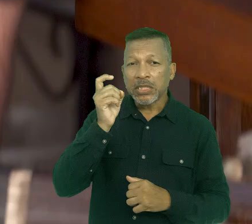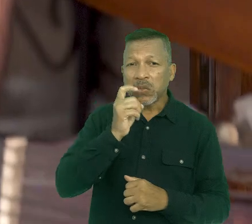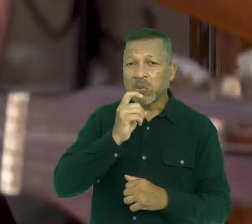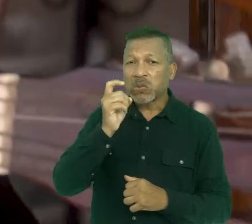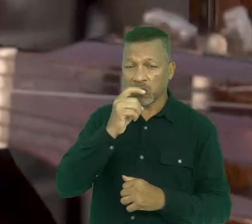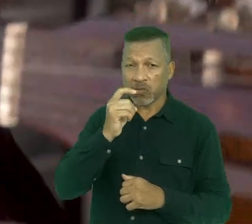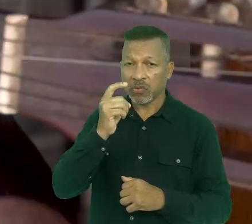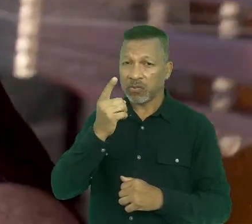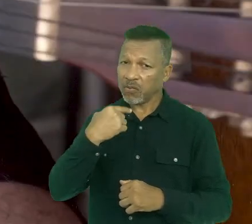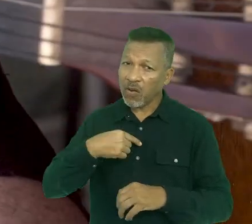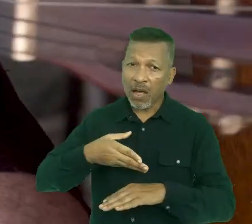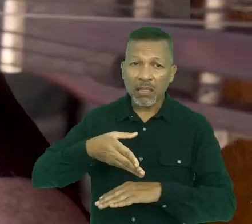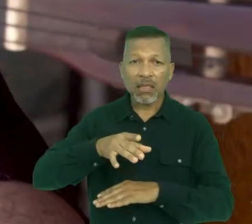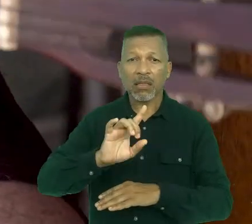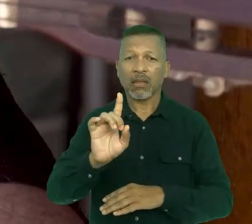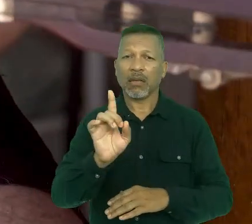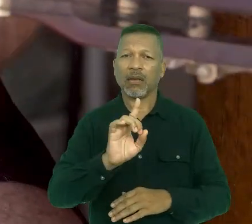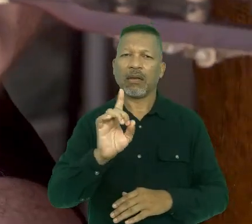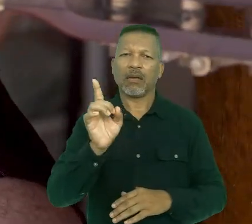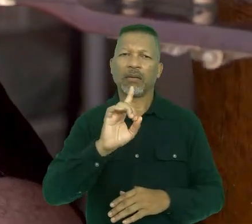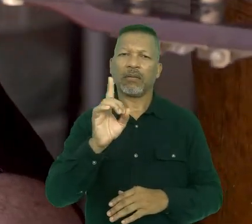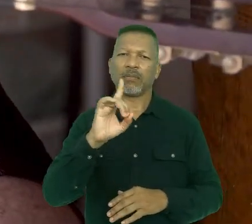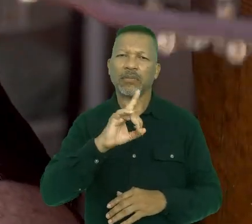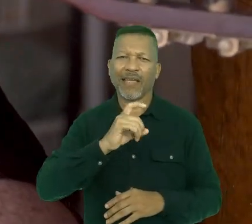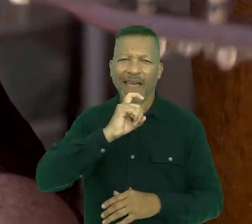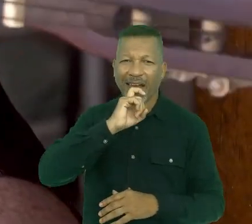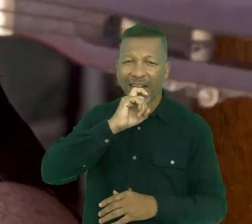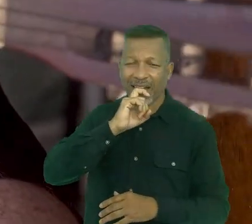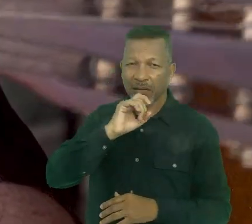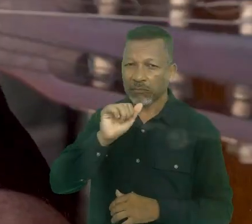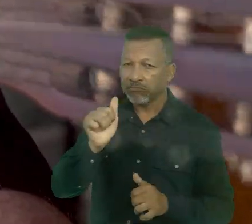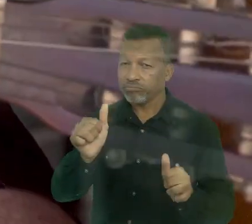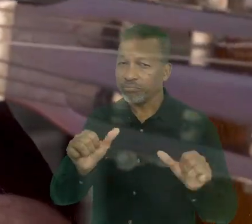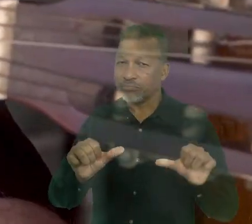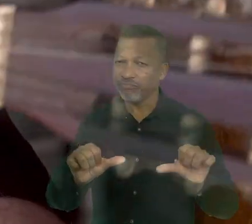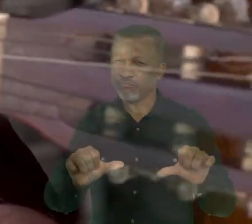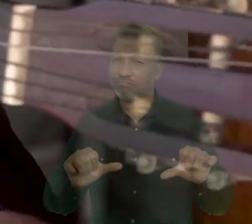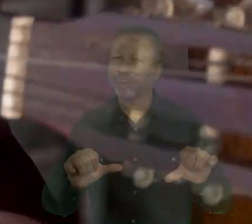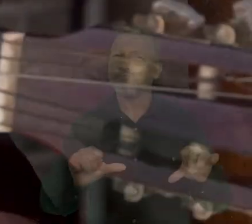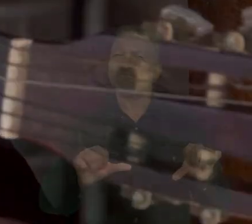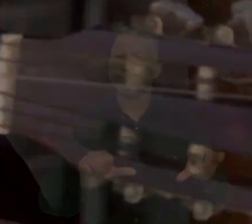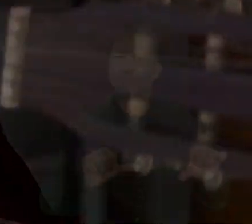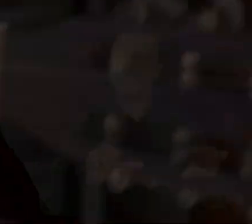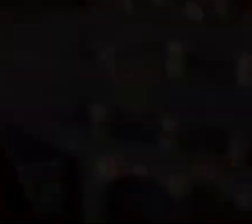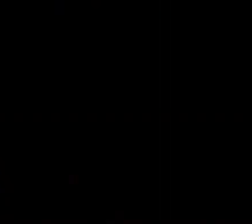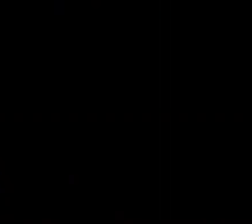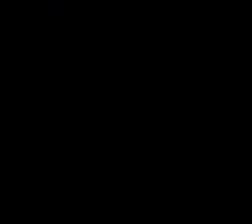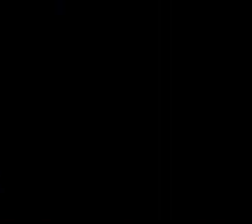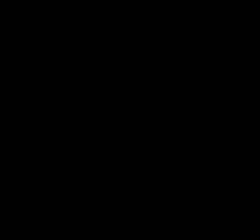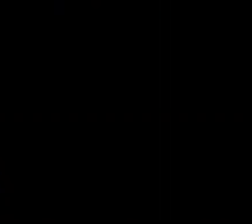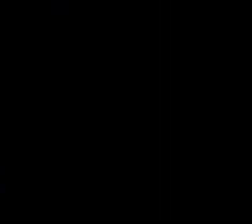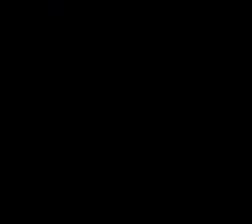Isso é viagem, não entra nessa de se uma coisa